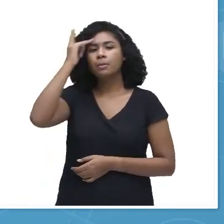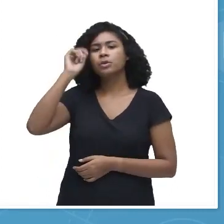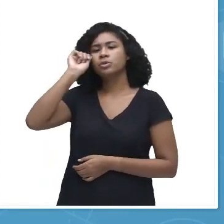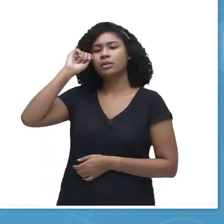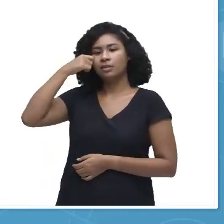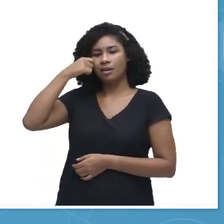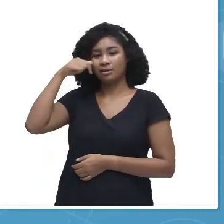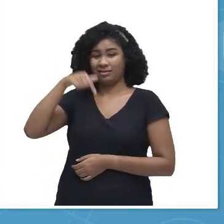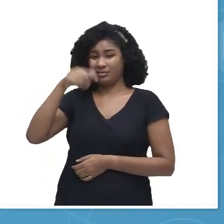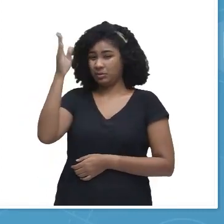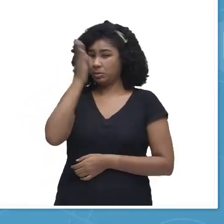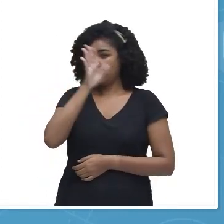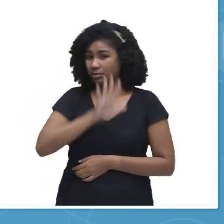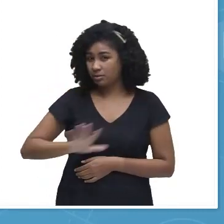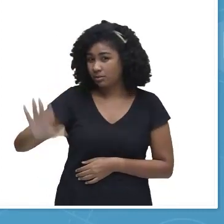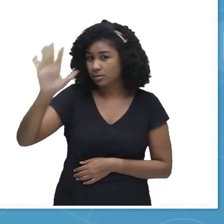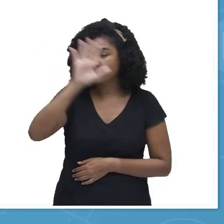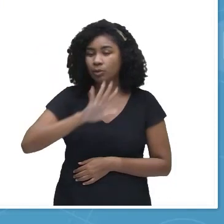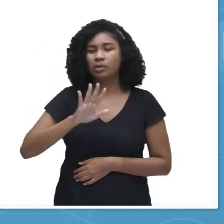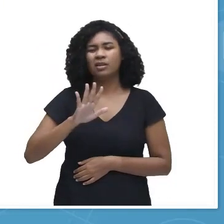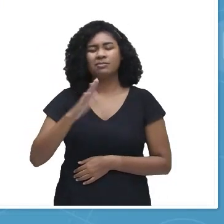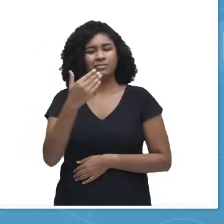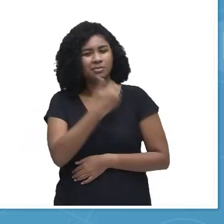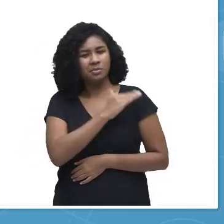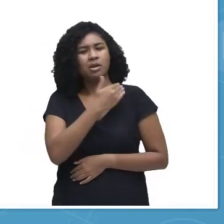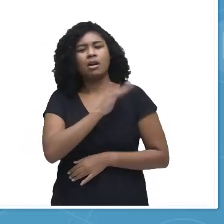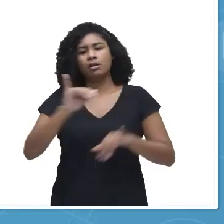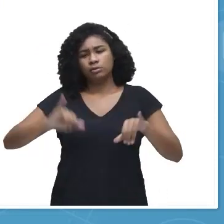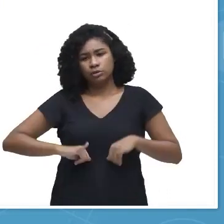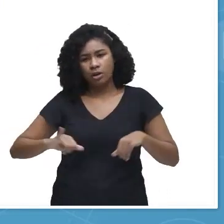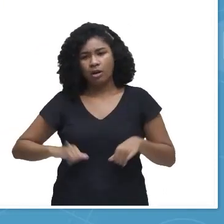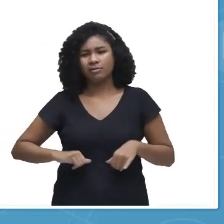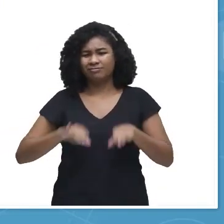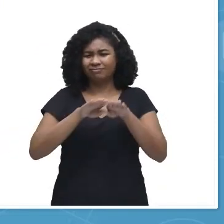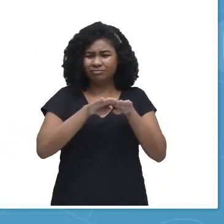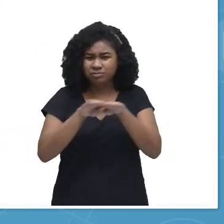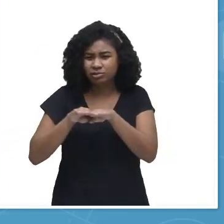conviver com preconceito e desigualdade. Gente, guardem essas palavras.